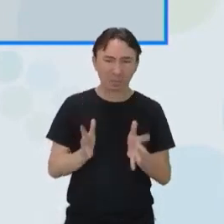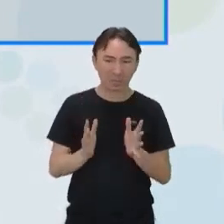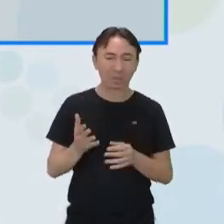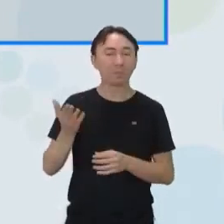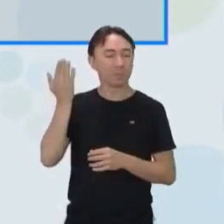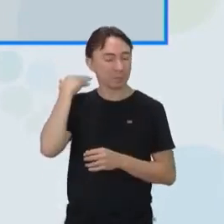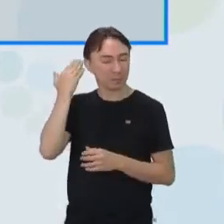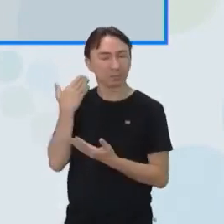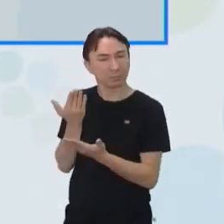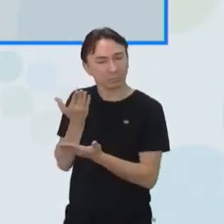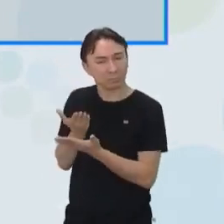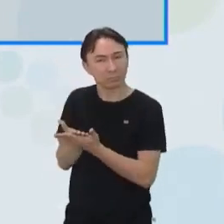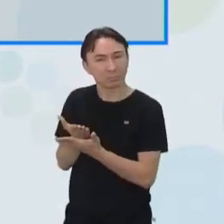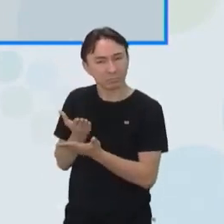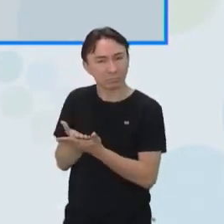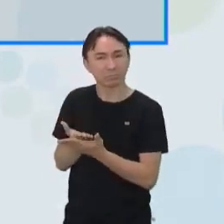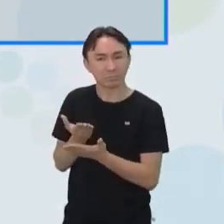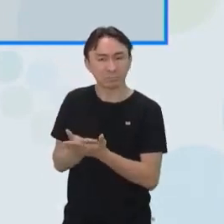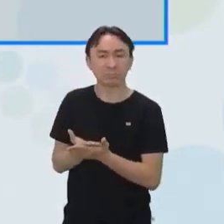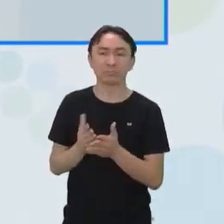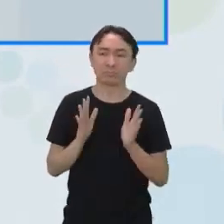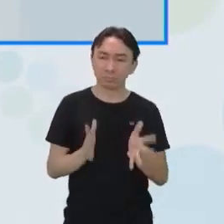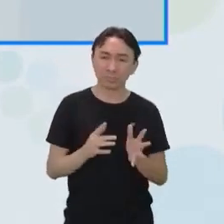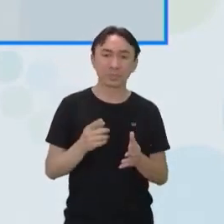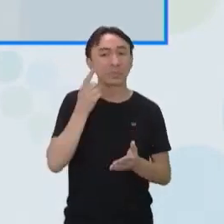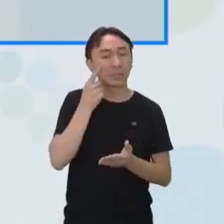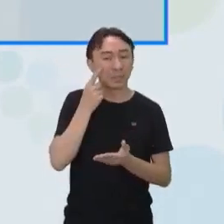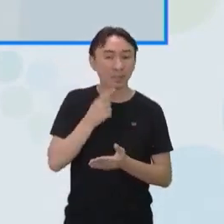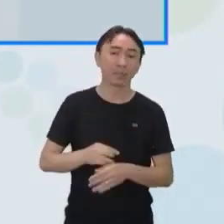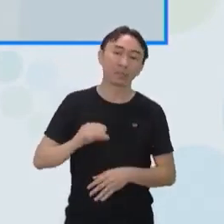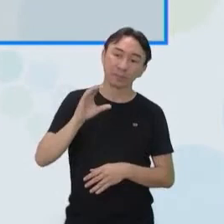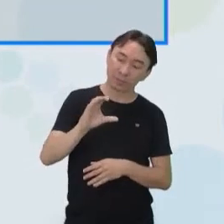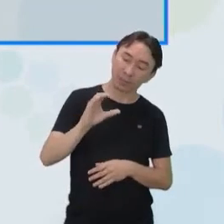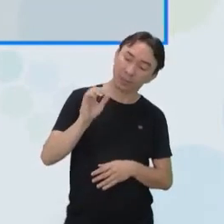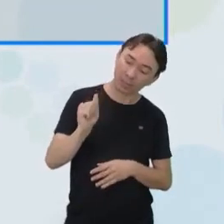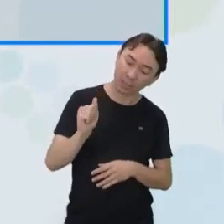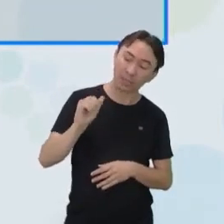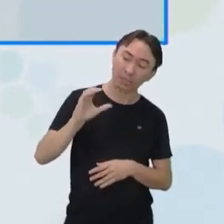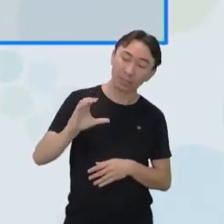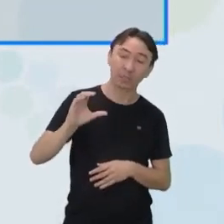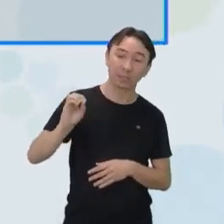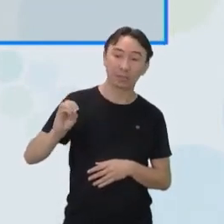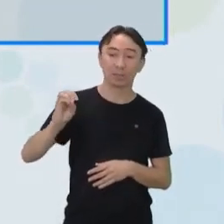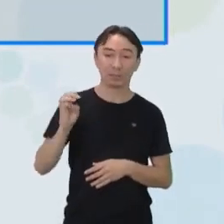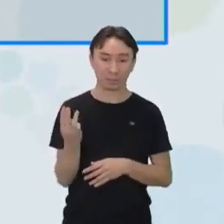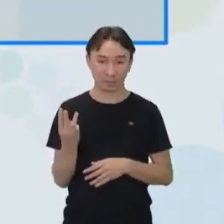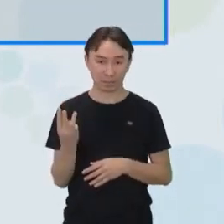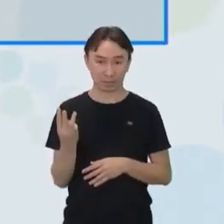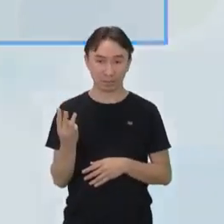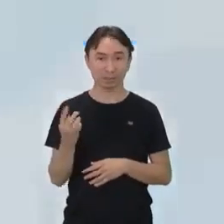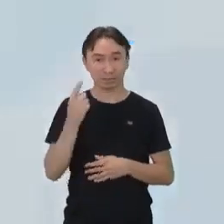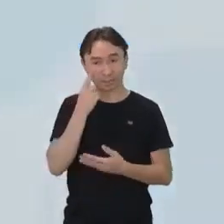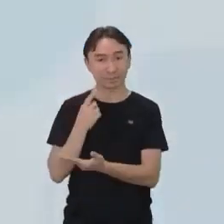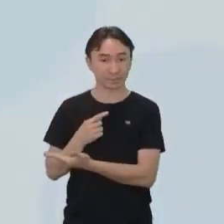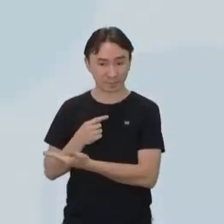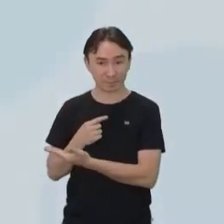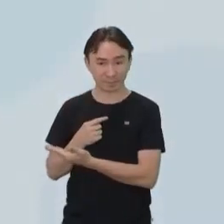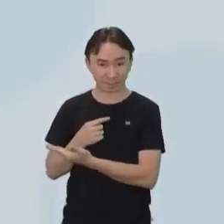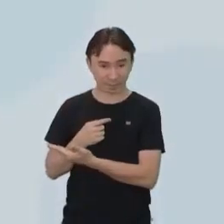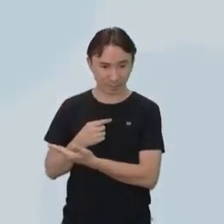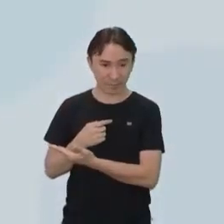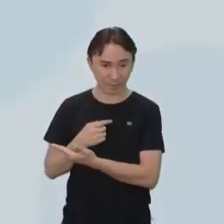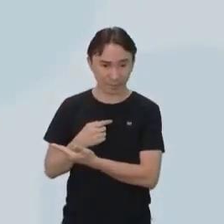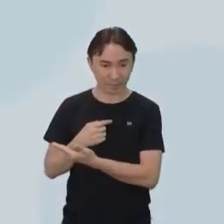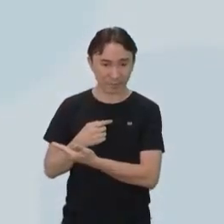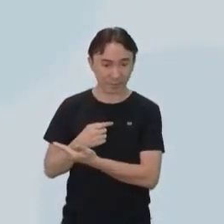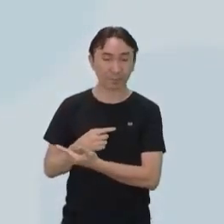nas aulas anteriores, que é o carbonato de cálcio. O carbonato de cálcio, professor, é conhecido como calcário. E